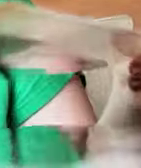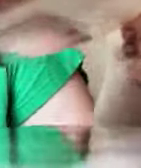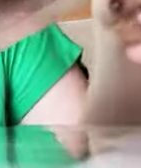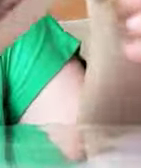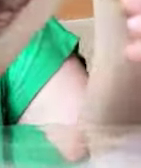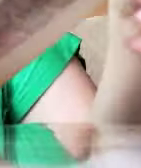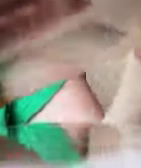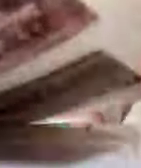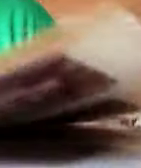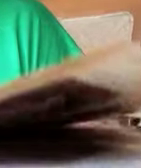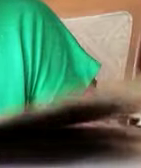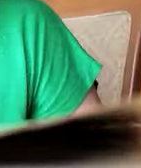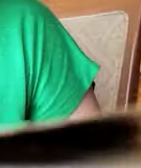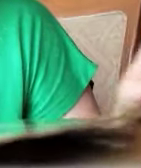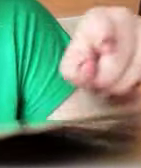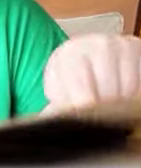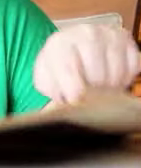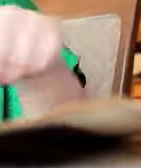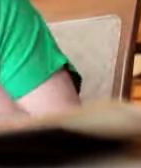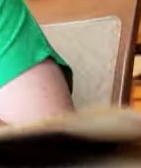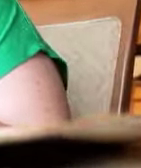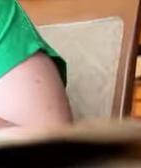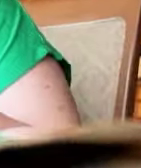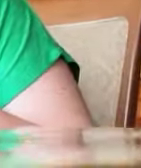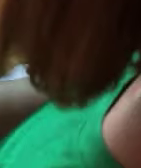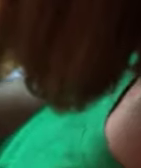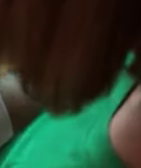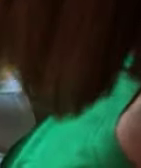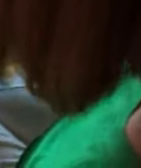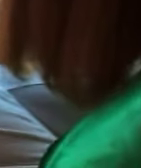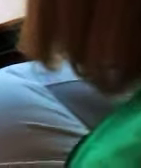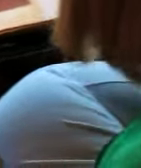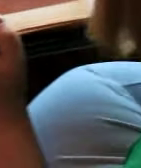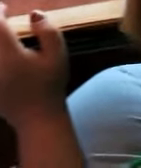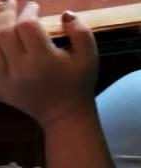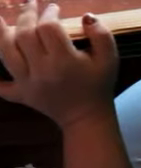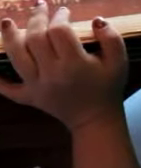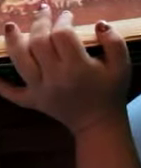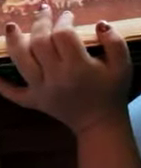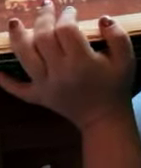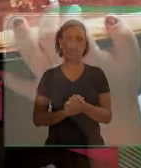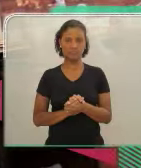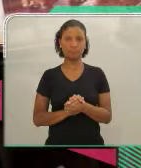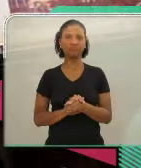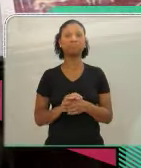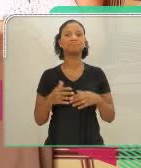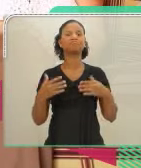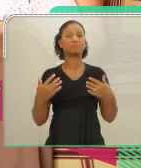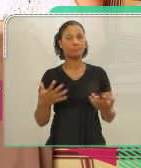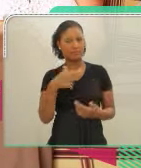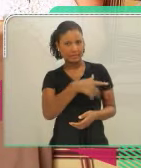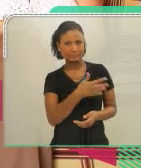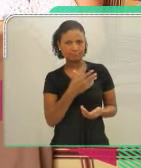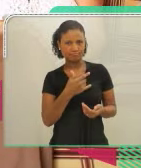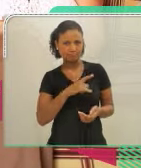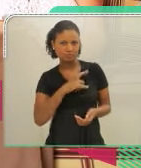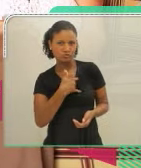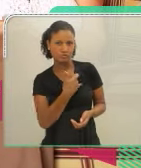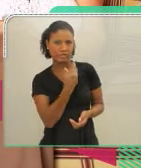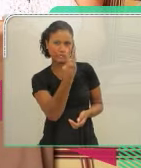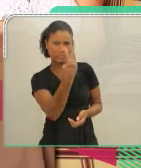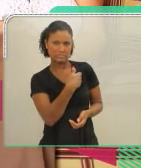Sandra folhei um álbum de fotografias. Ela aponta para as fotos. Tamara está ao seu lado. Quando ela fez três anos,